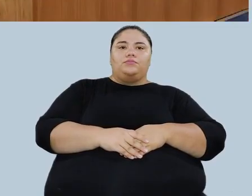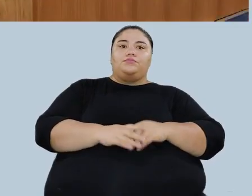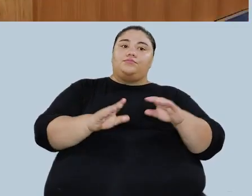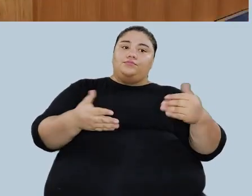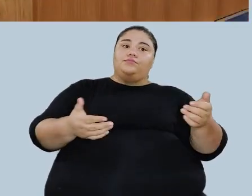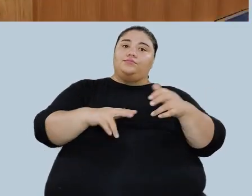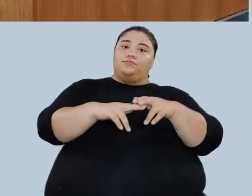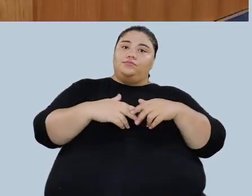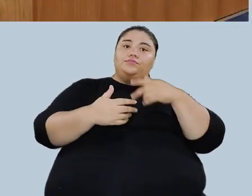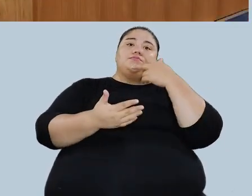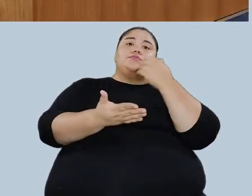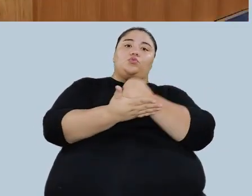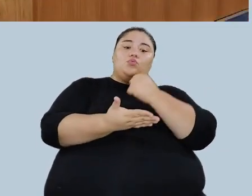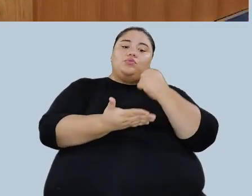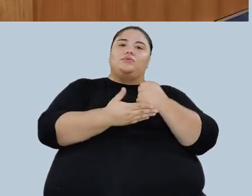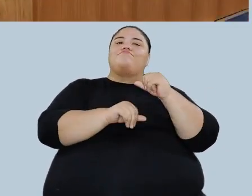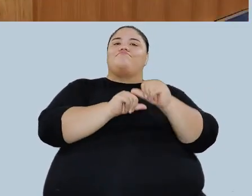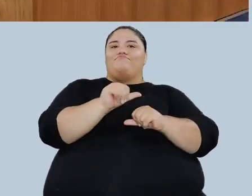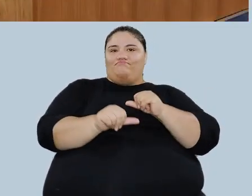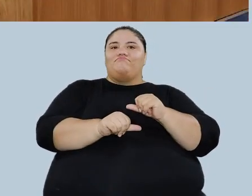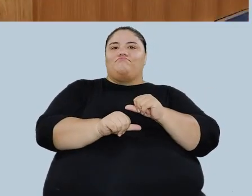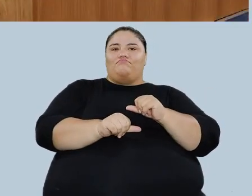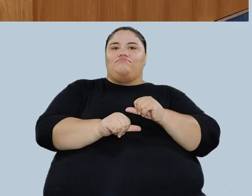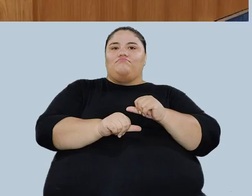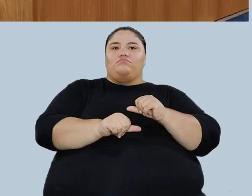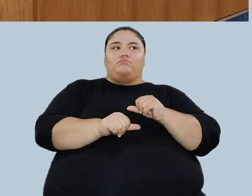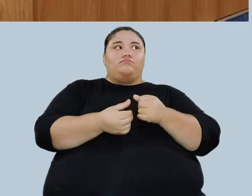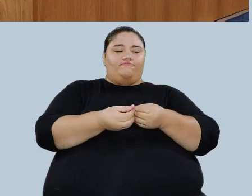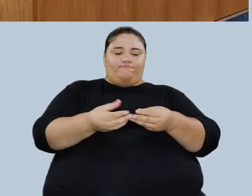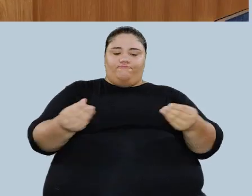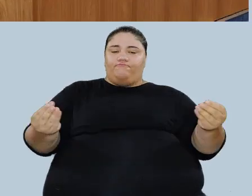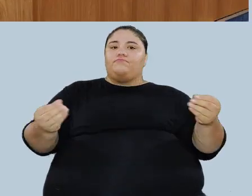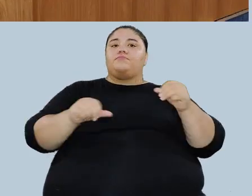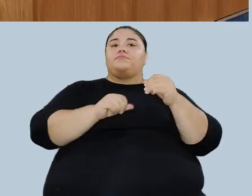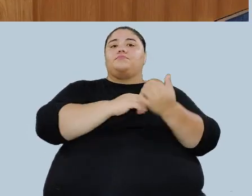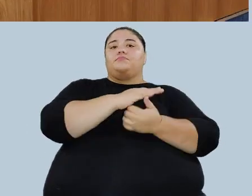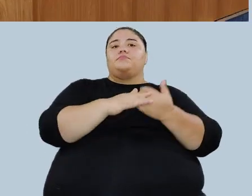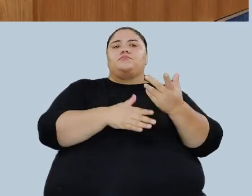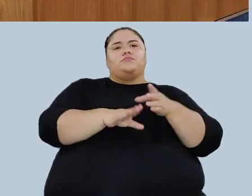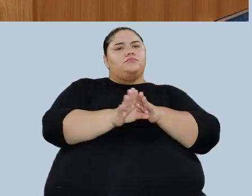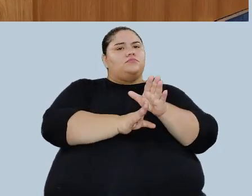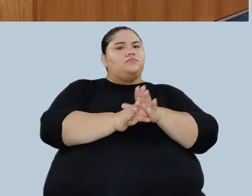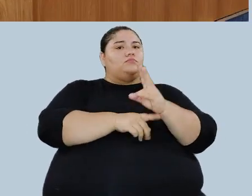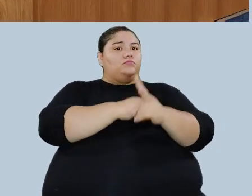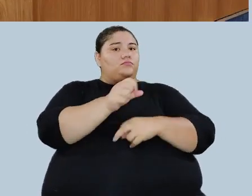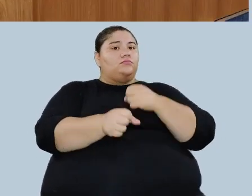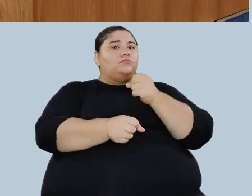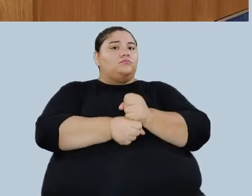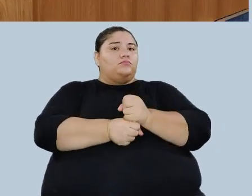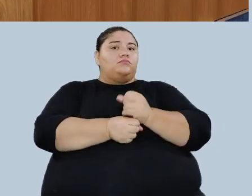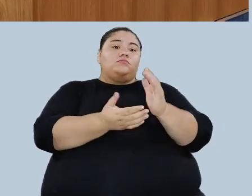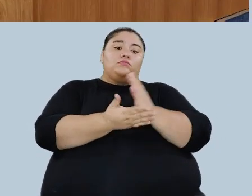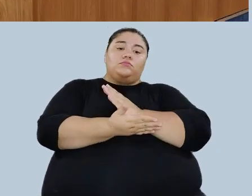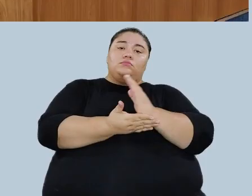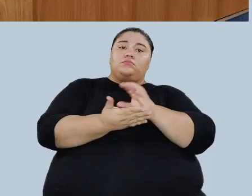Então, por isso que eu disse, os contratos serão alterados. Muitas empresas, eu tenho recomendado isso já há 2 anos,